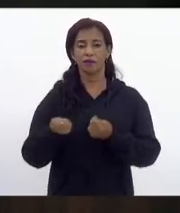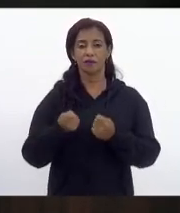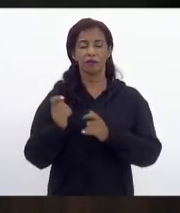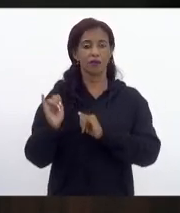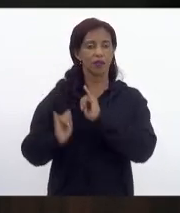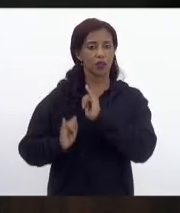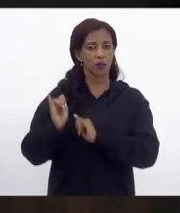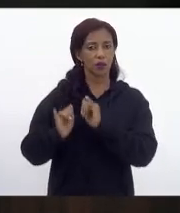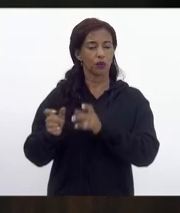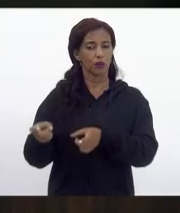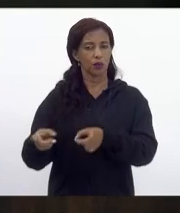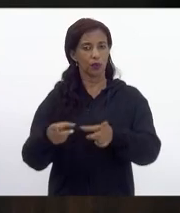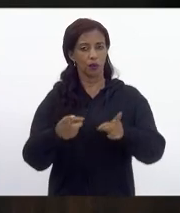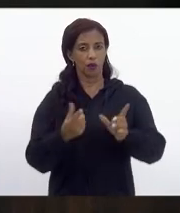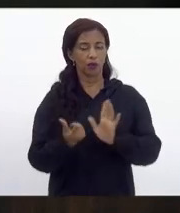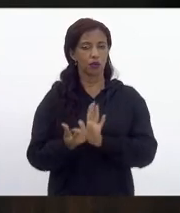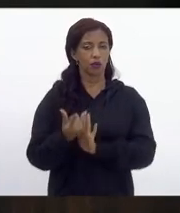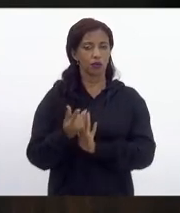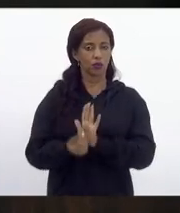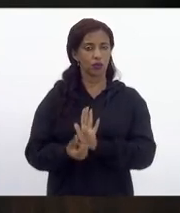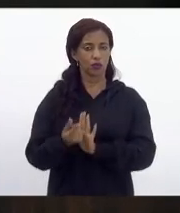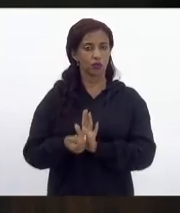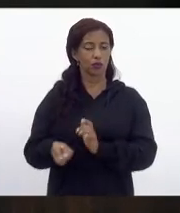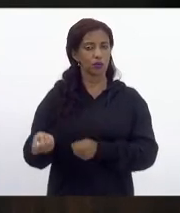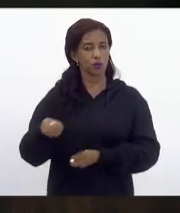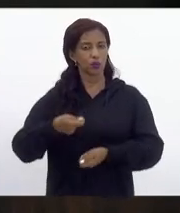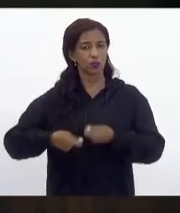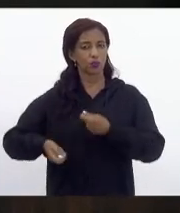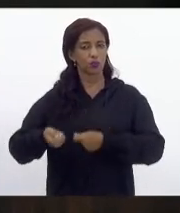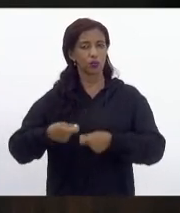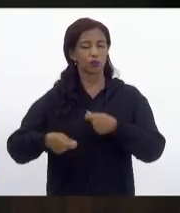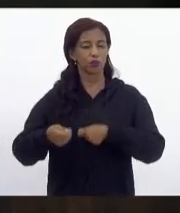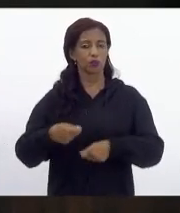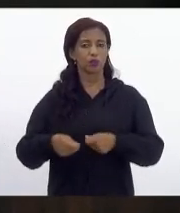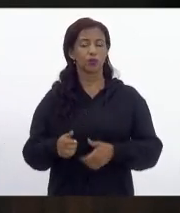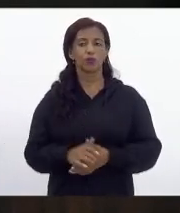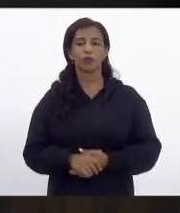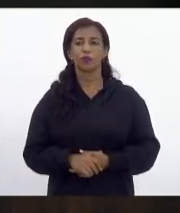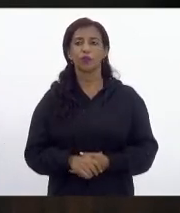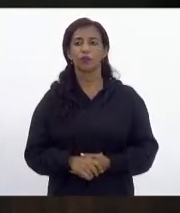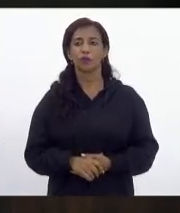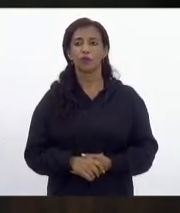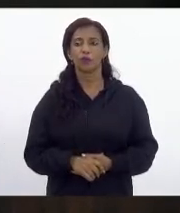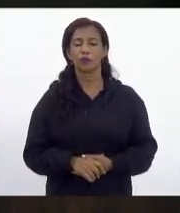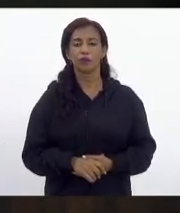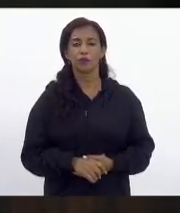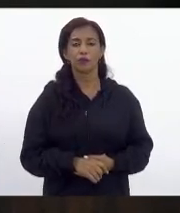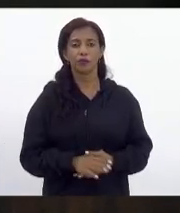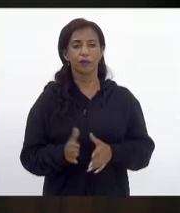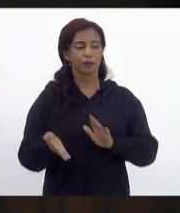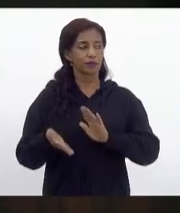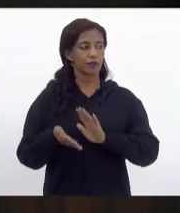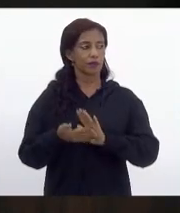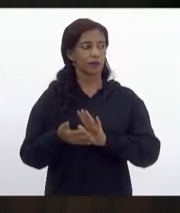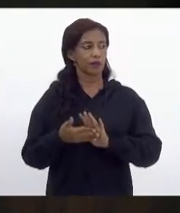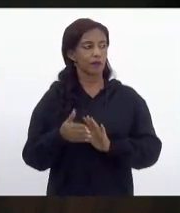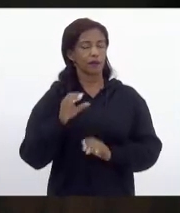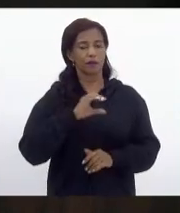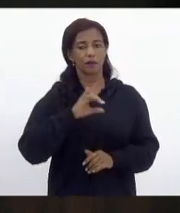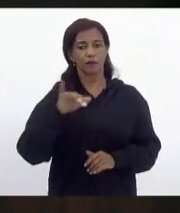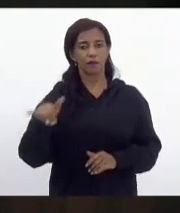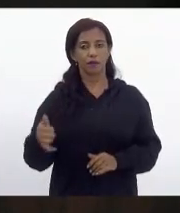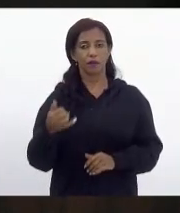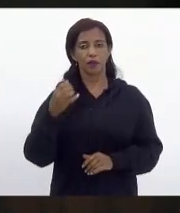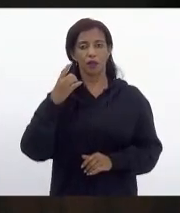indústria e comércio e de orçamento, finança, fiscalização financeira e controle. Para emitir parecer pela CCJ,